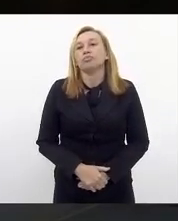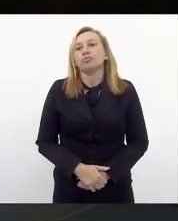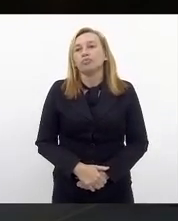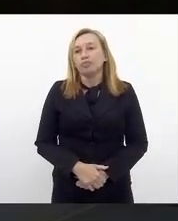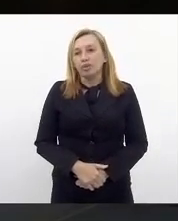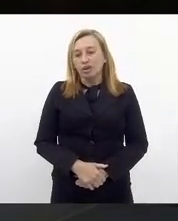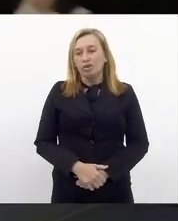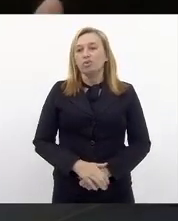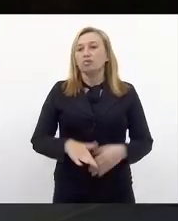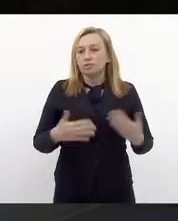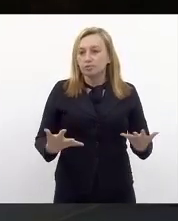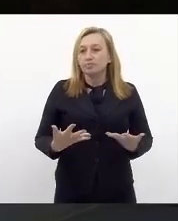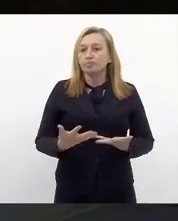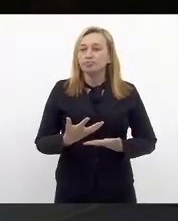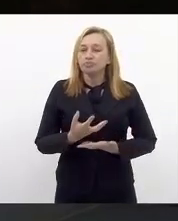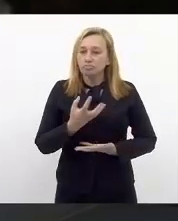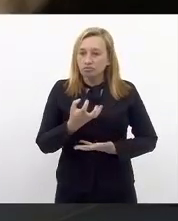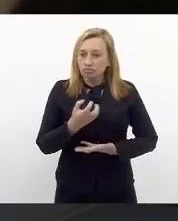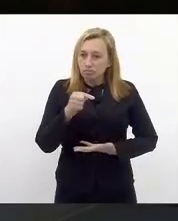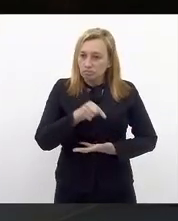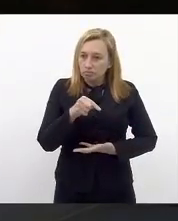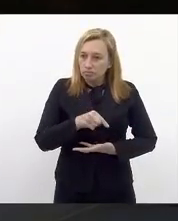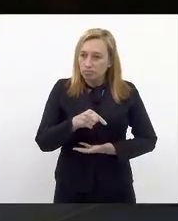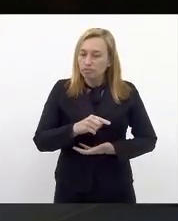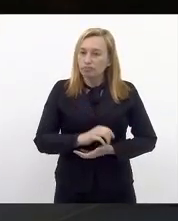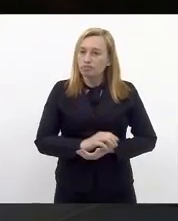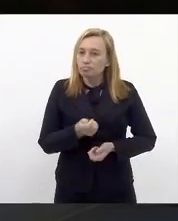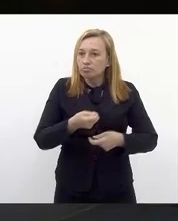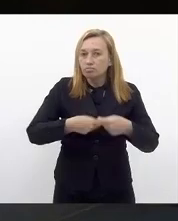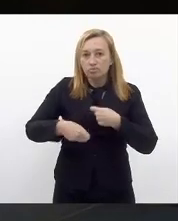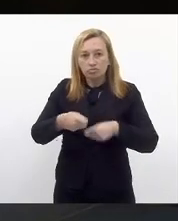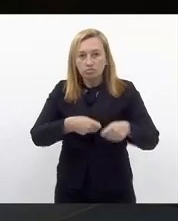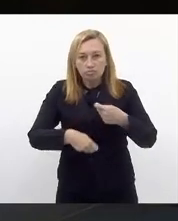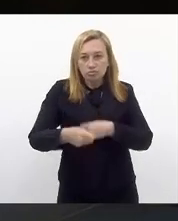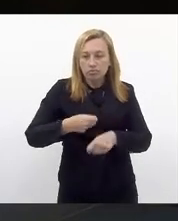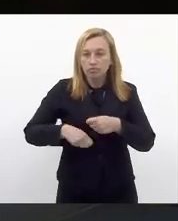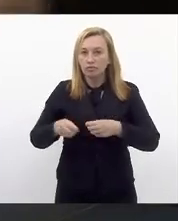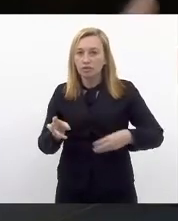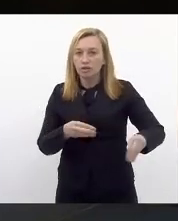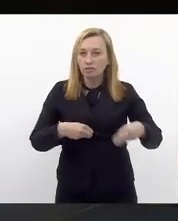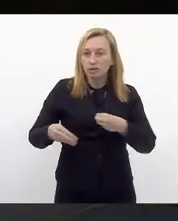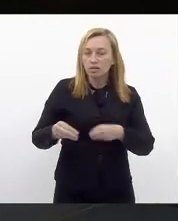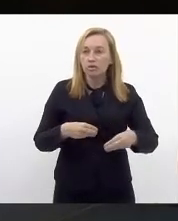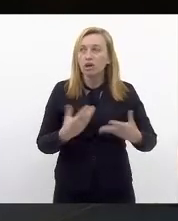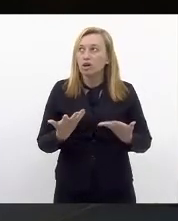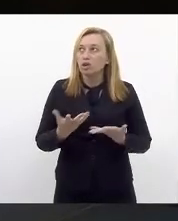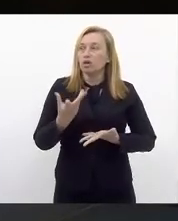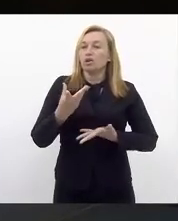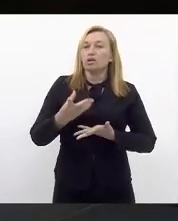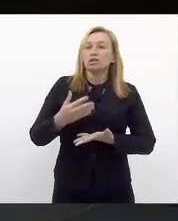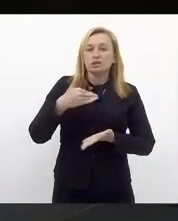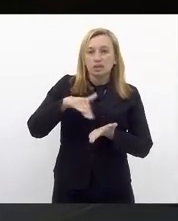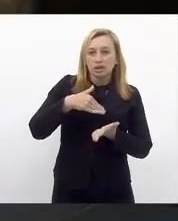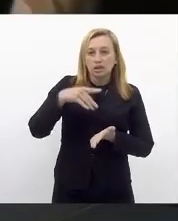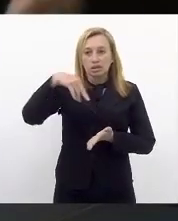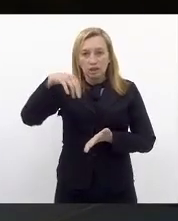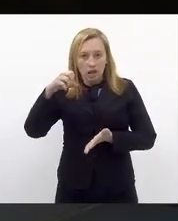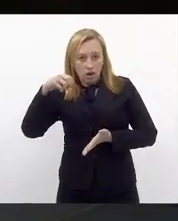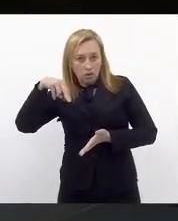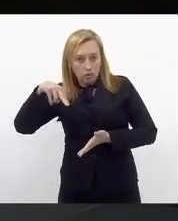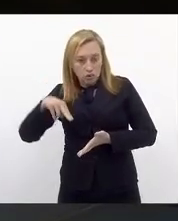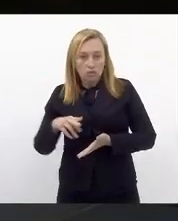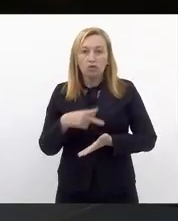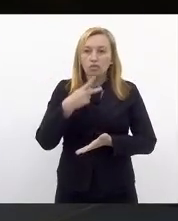o que a gente está tentando aqui nessas negociações é flexibilizar foi como o secretário Nelson falou